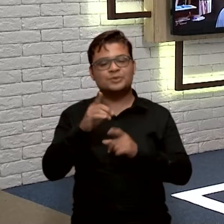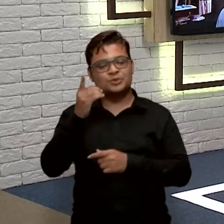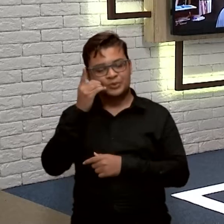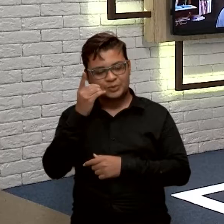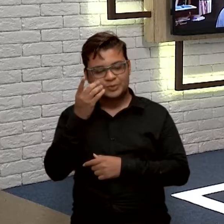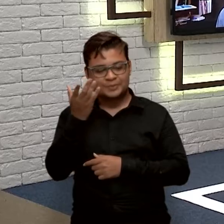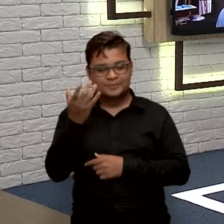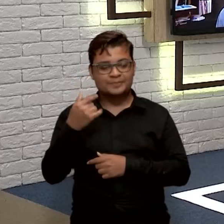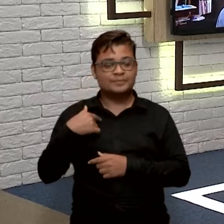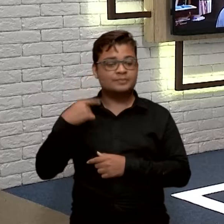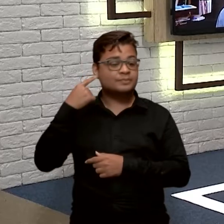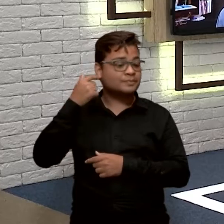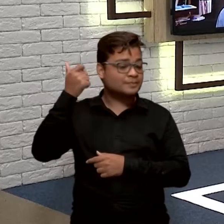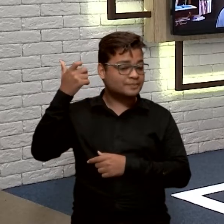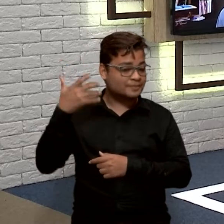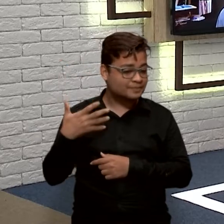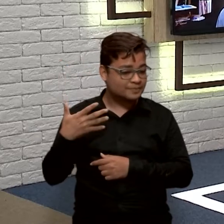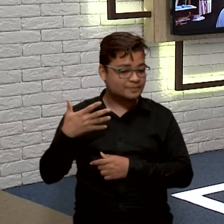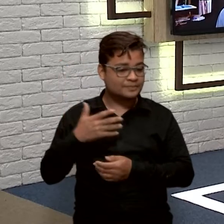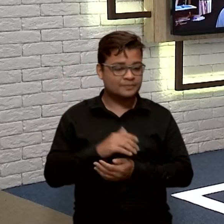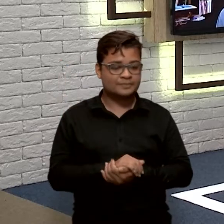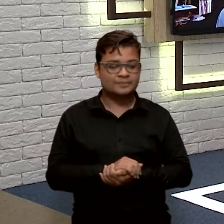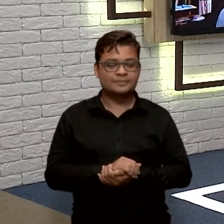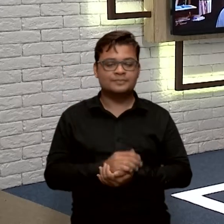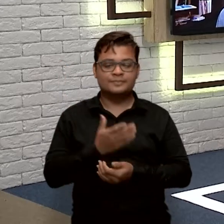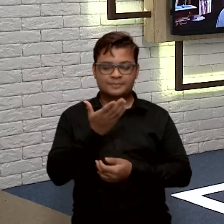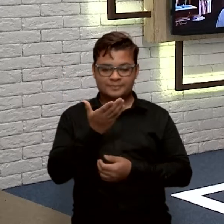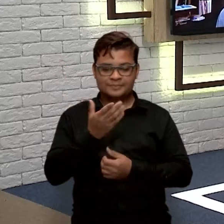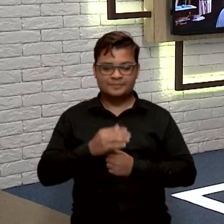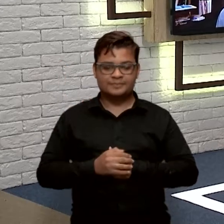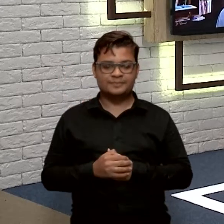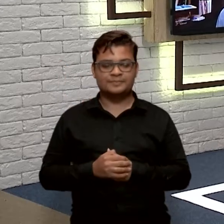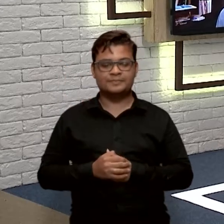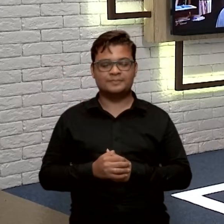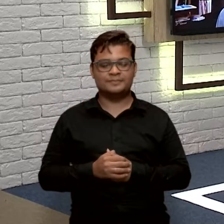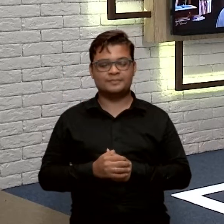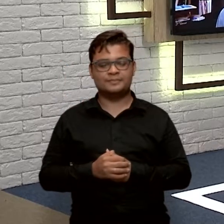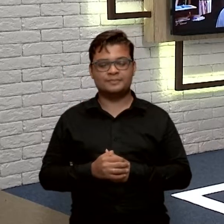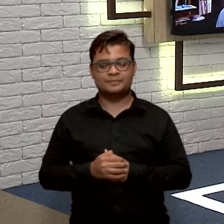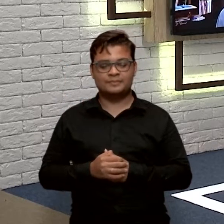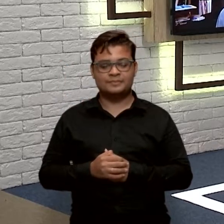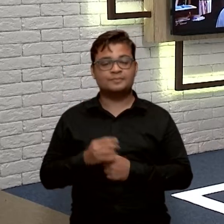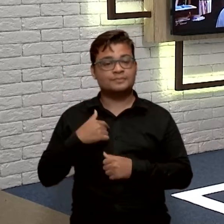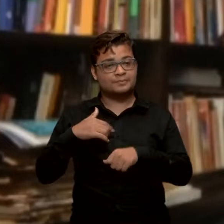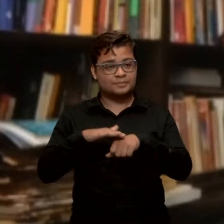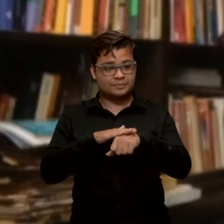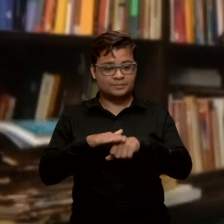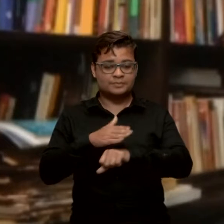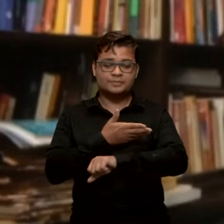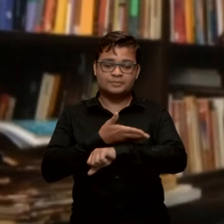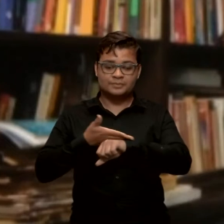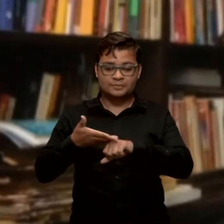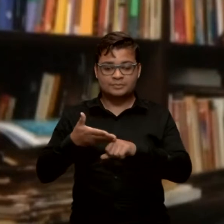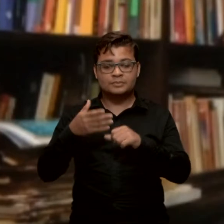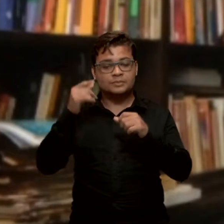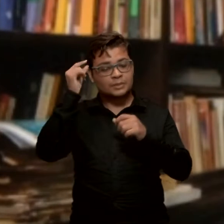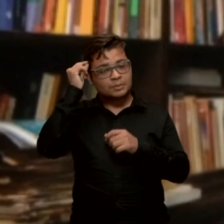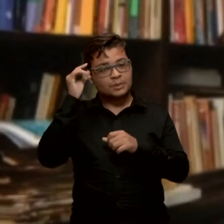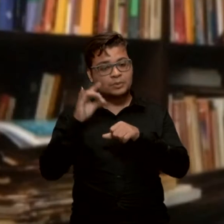Fazer minha audiodescrição já? Por favor. Então, pele branca, cabelo preto